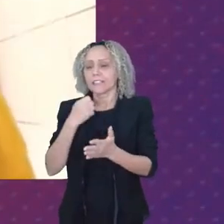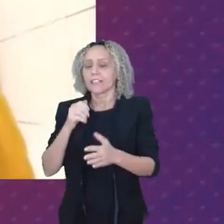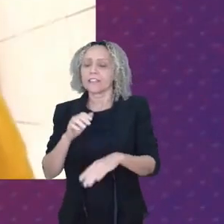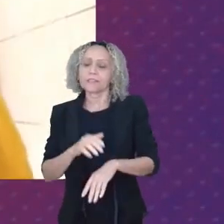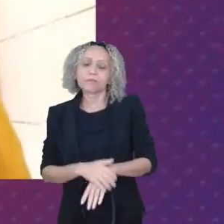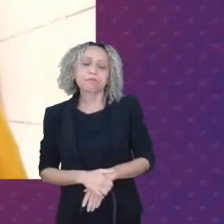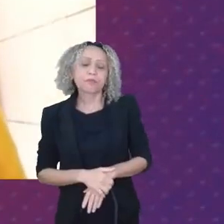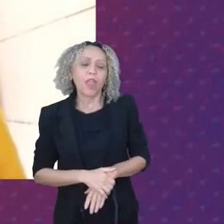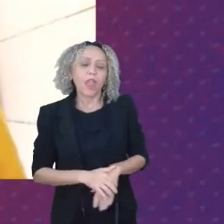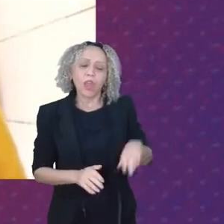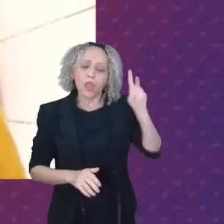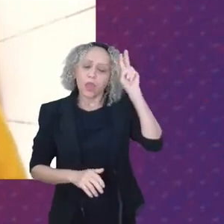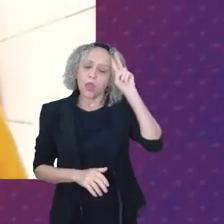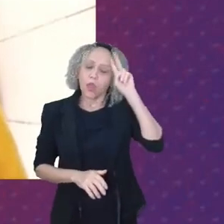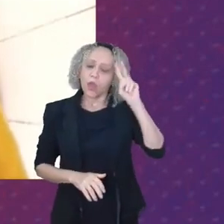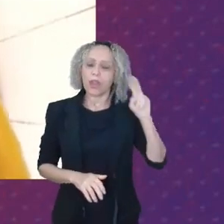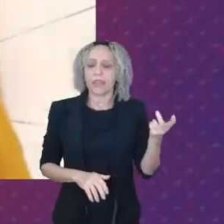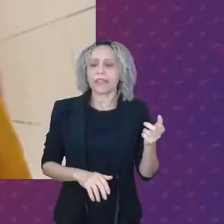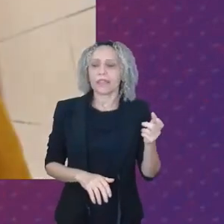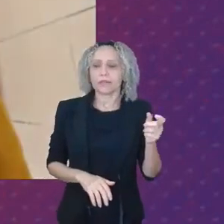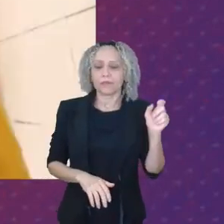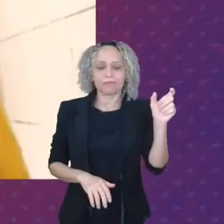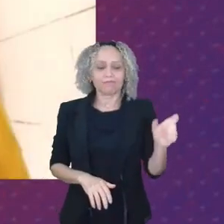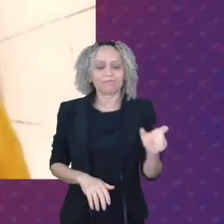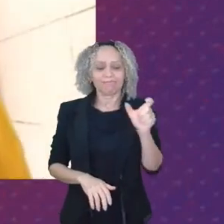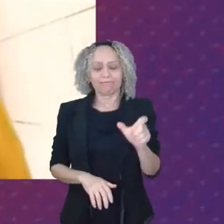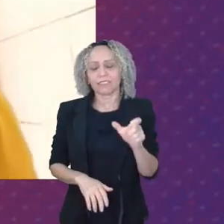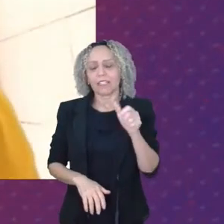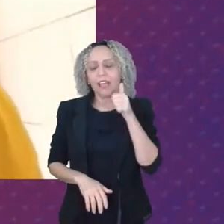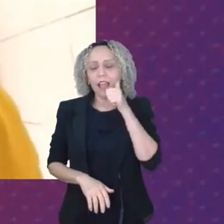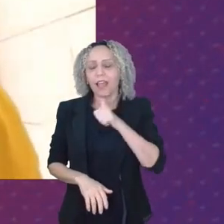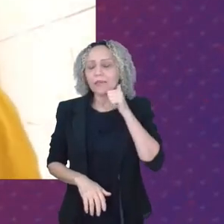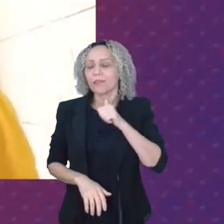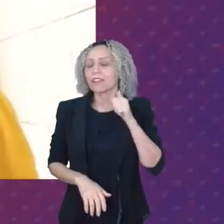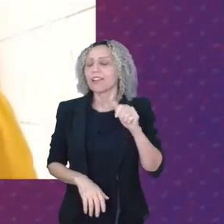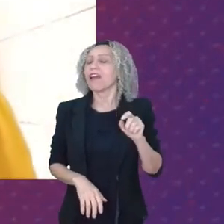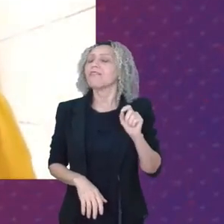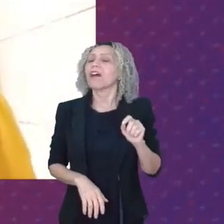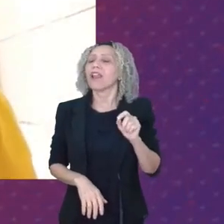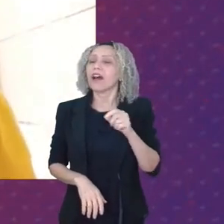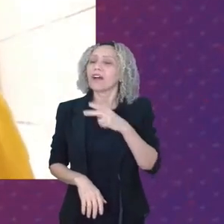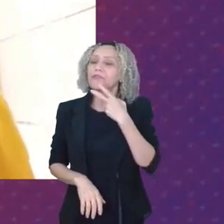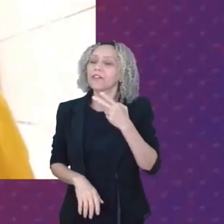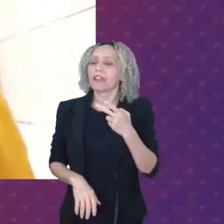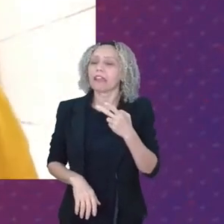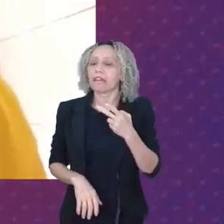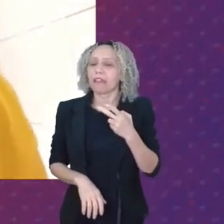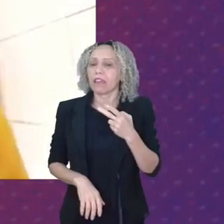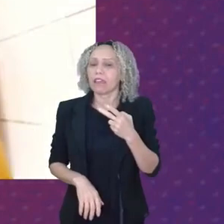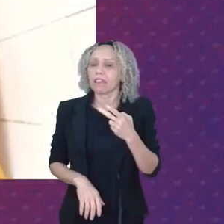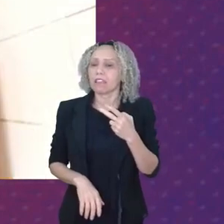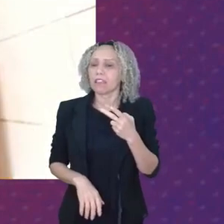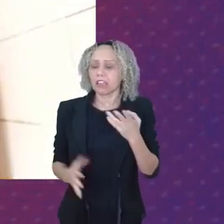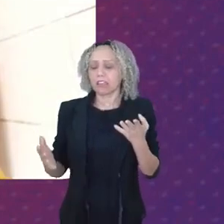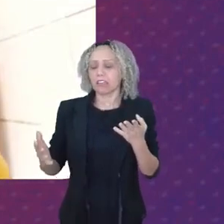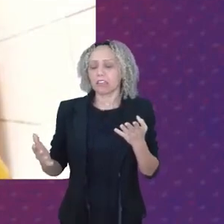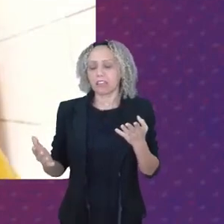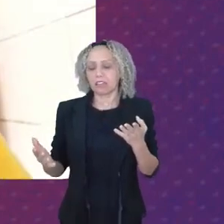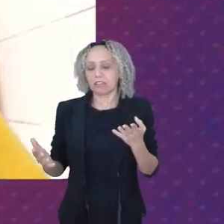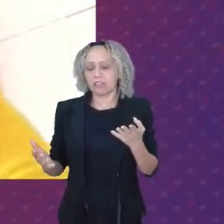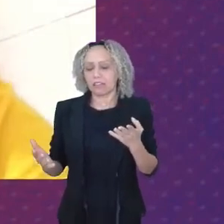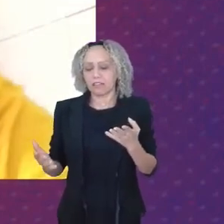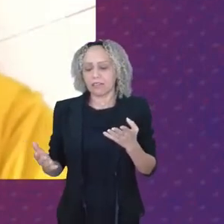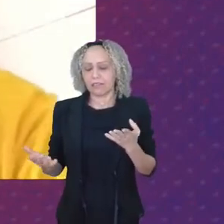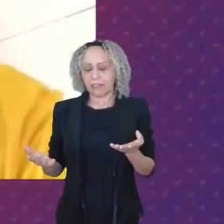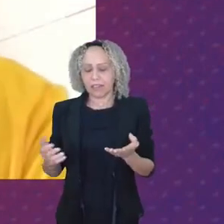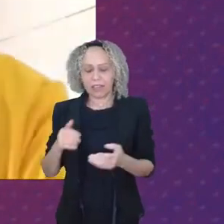elas diziam que tinha patrão e patroa que dizia que as trabalhadoras, ninguém ia assinar carteira de trabalhadora doméstica, né, de empregada doméstica,